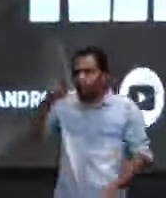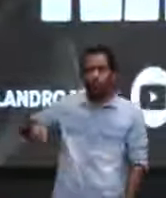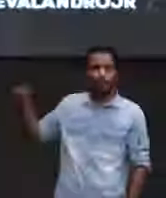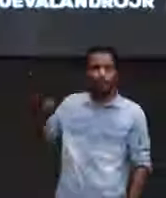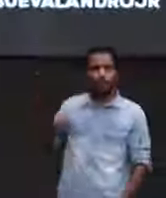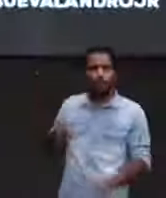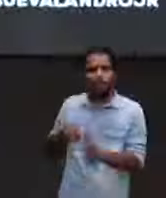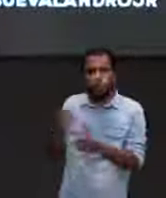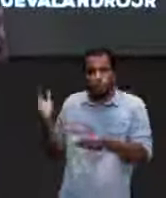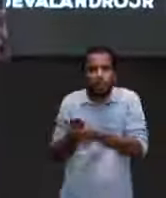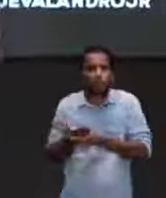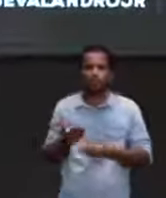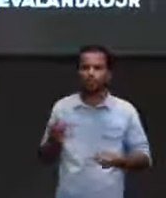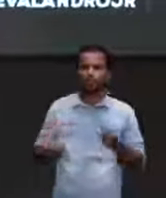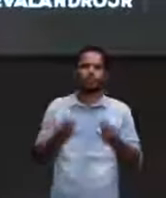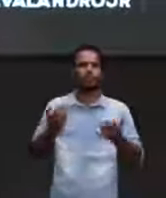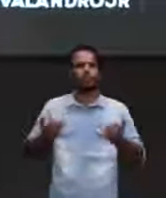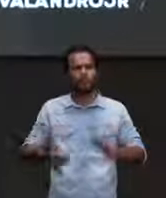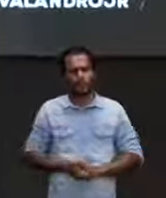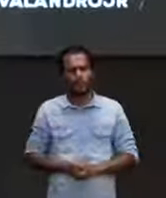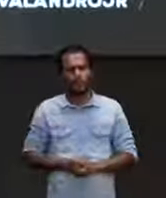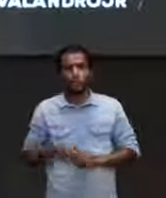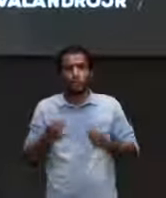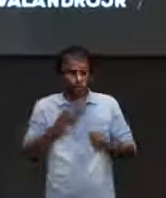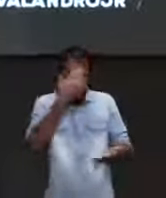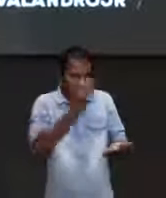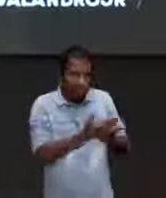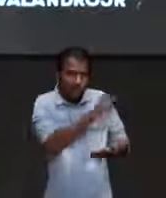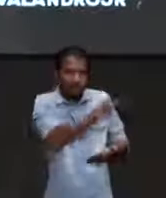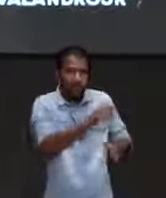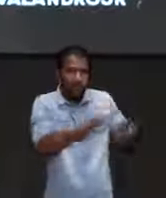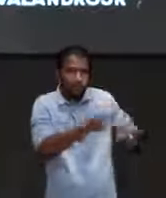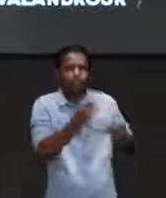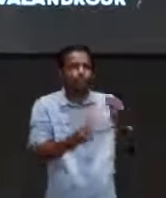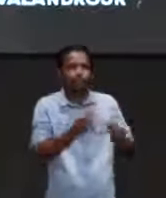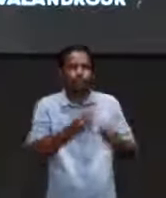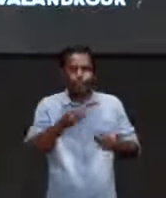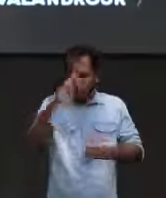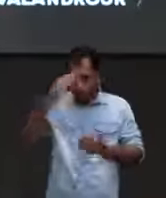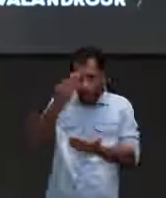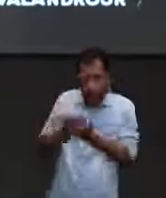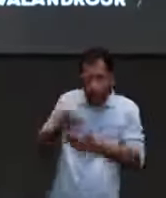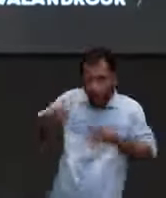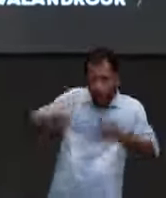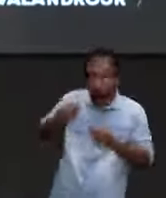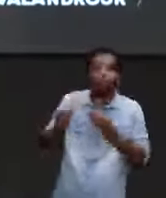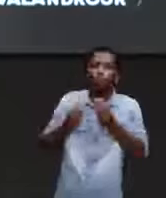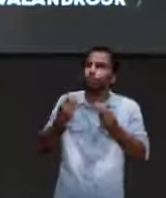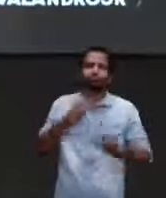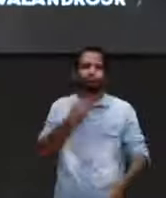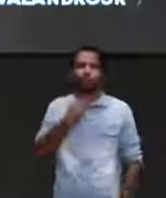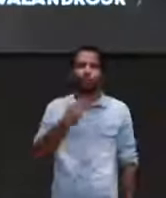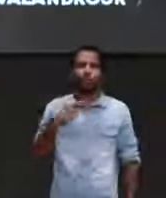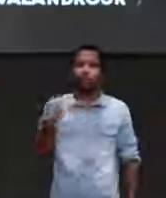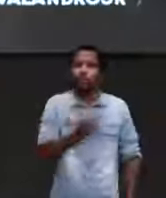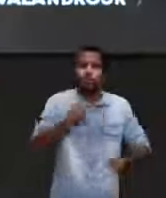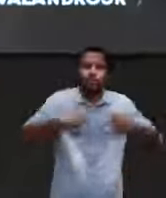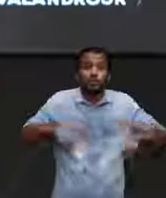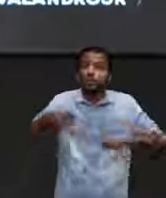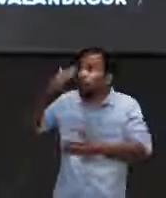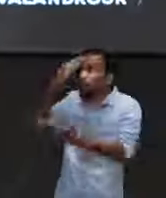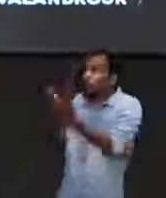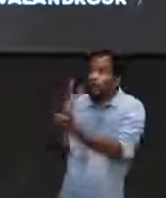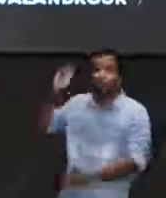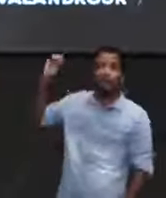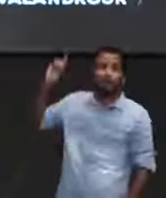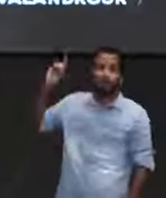o chupa Hilux não pode confiar na justiça não pode confiar na política não pode confiar em nada você tem com fé em Deus fazer a